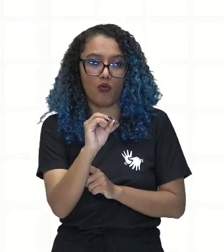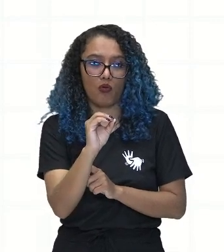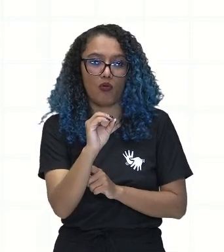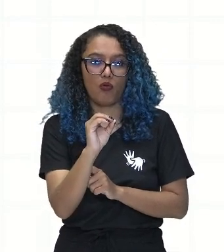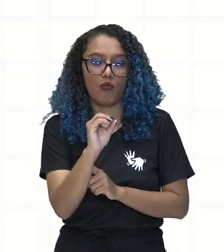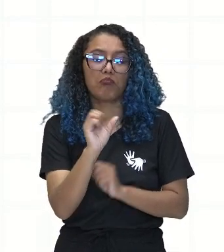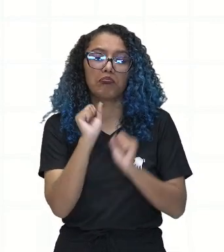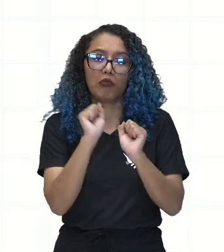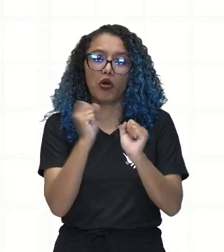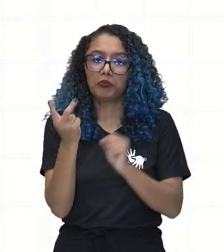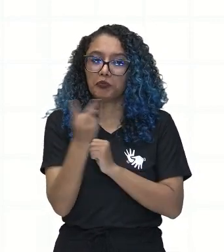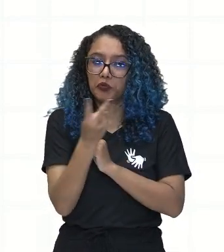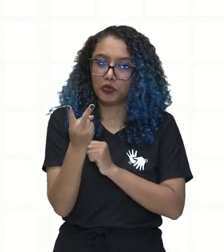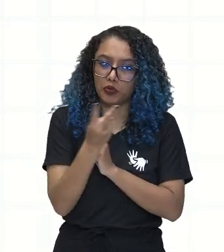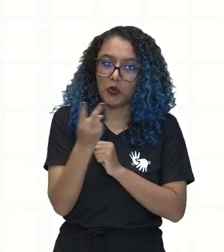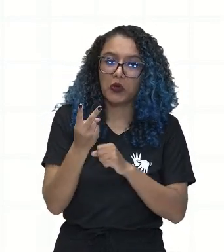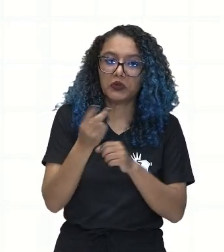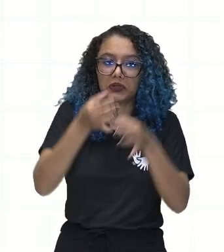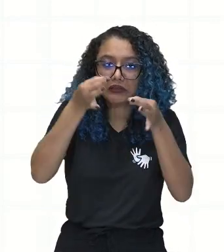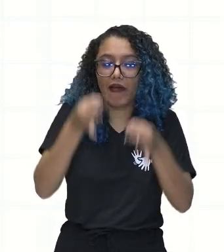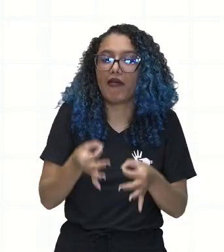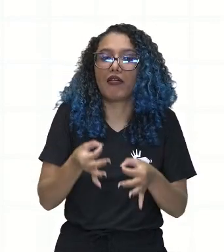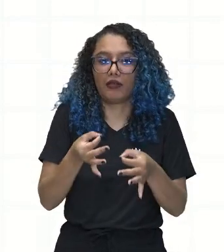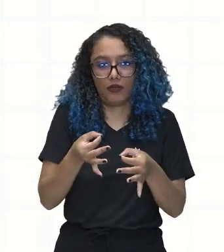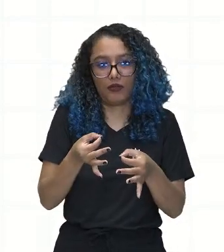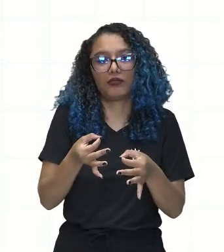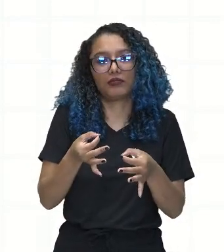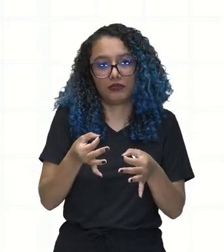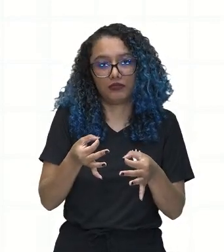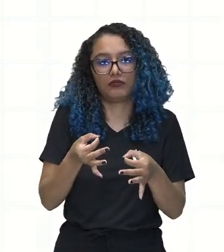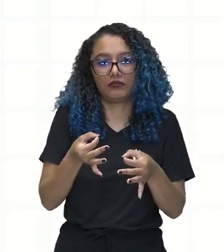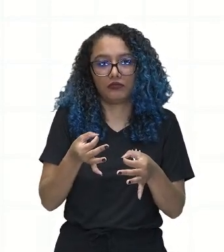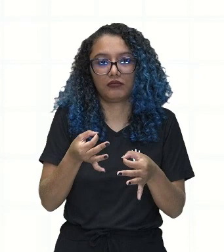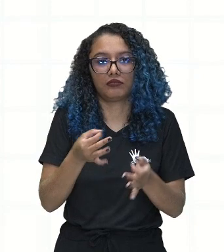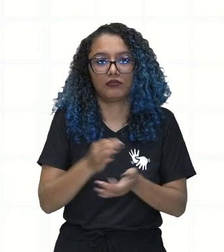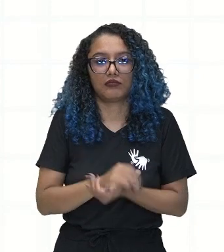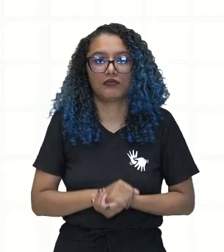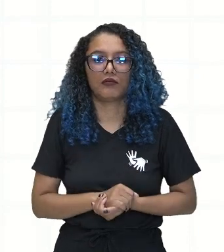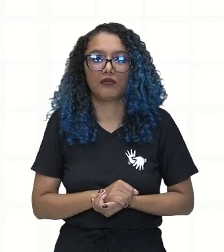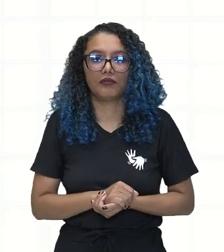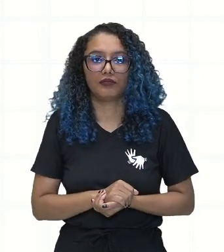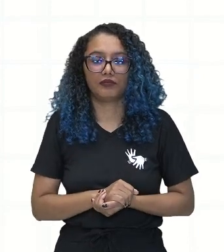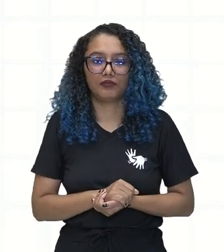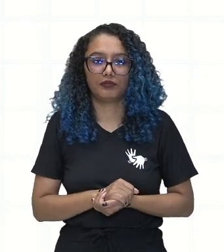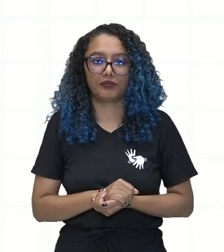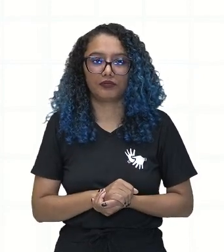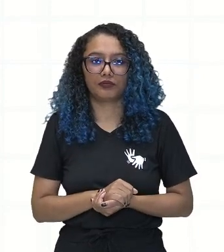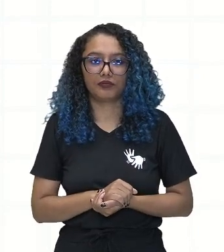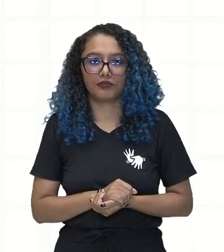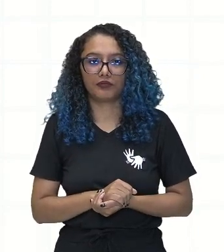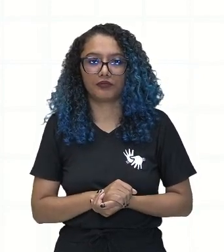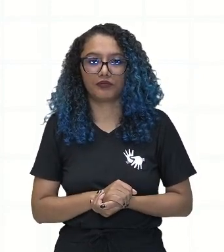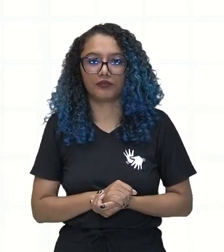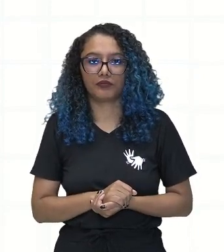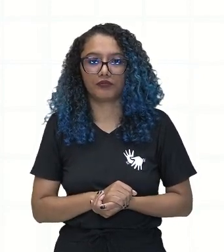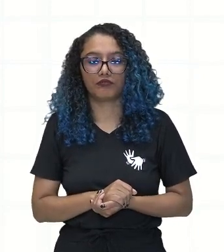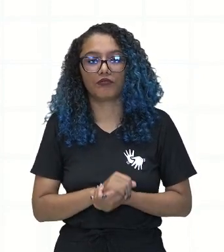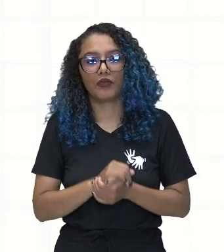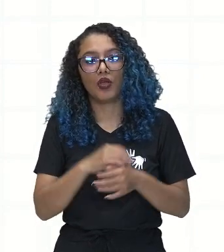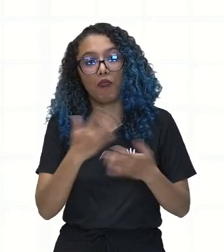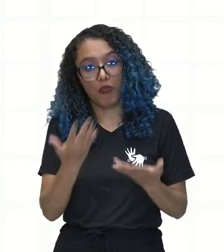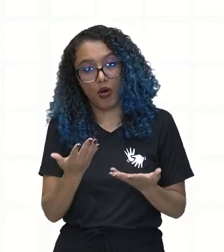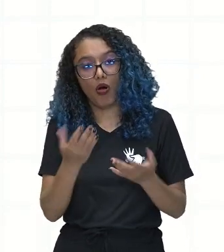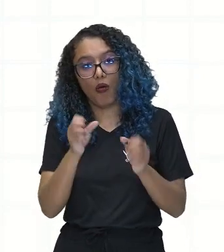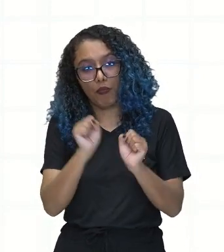argentinos ou argentino. As duas formas estariam corretas. Tá? Pode ser o ministro e o secretário argentinos ou o